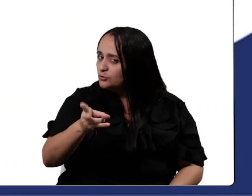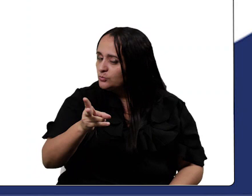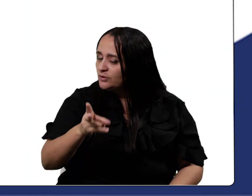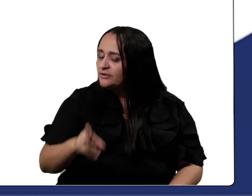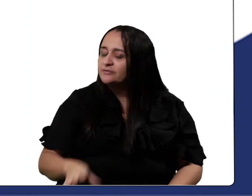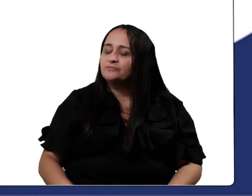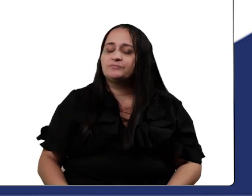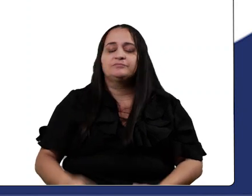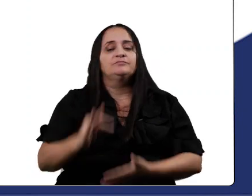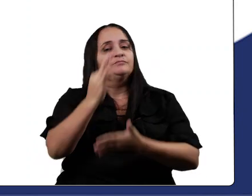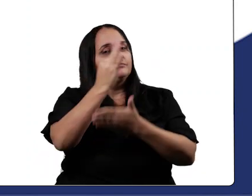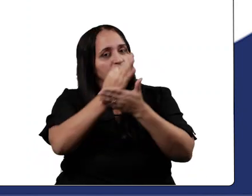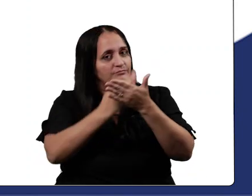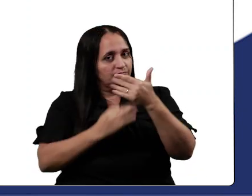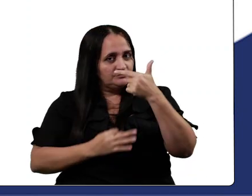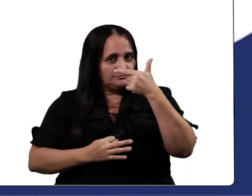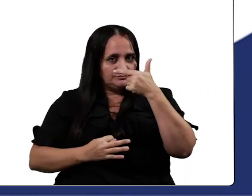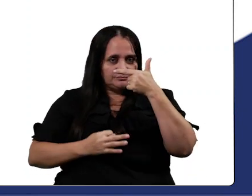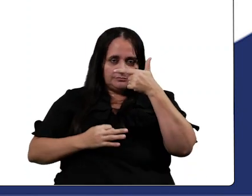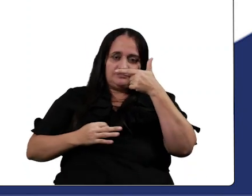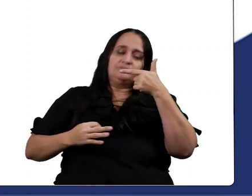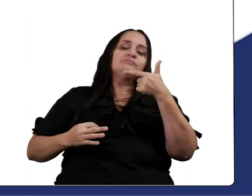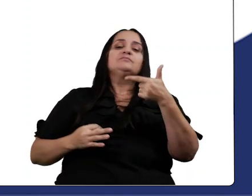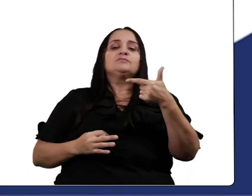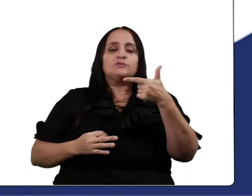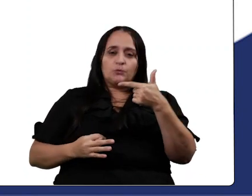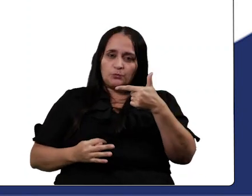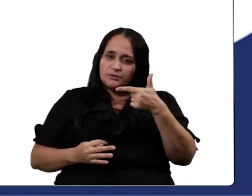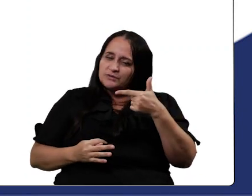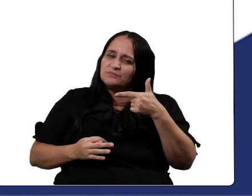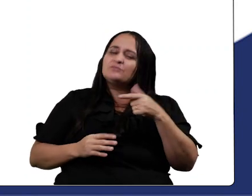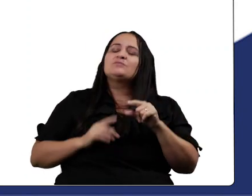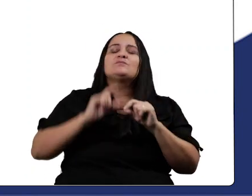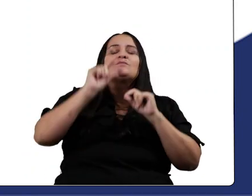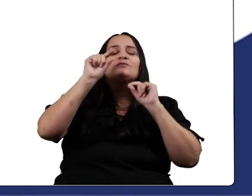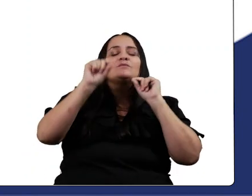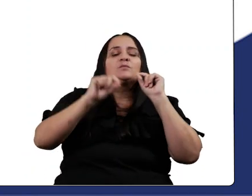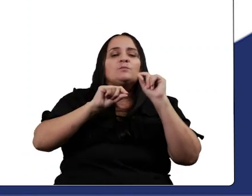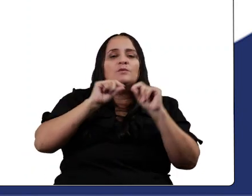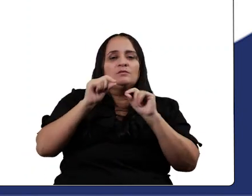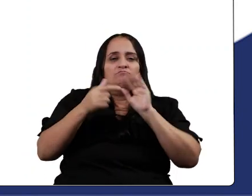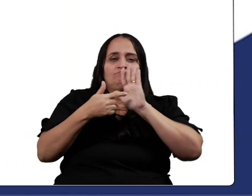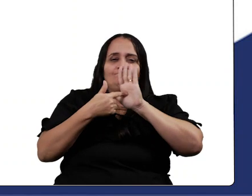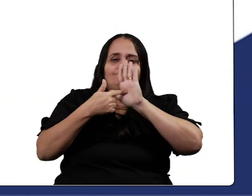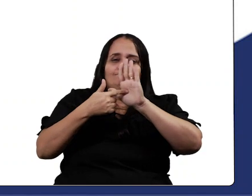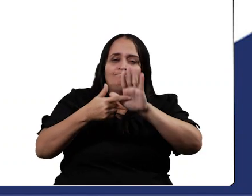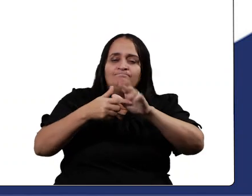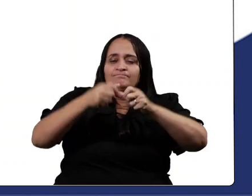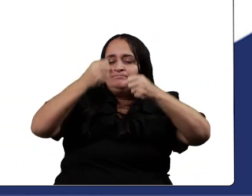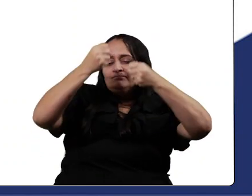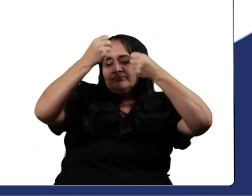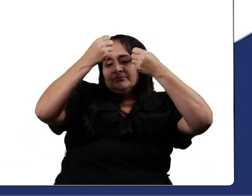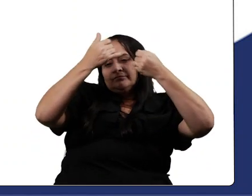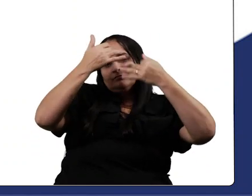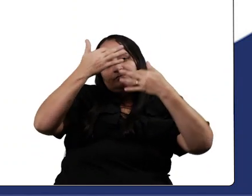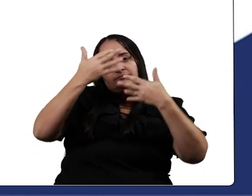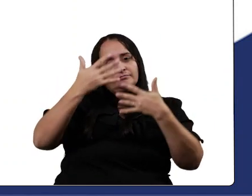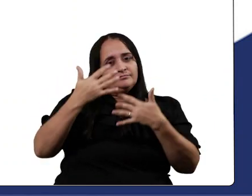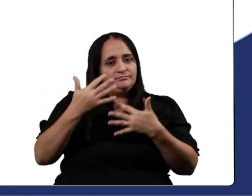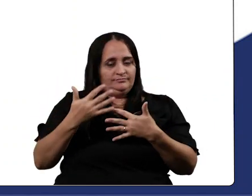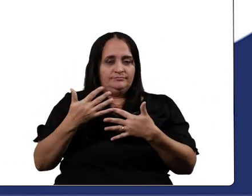Continuando, nós temos aqui justamente o texto que explica aquela